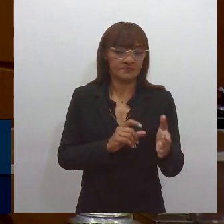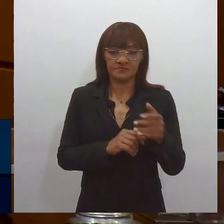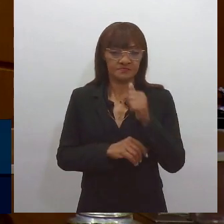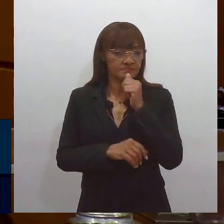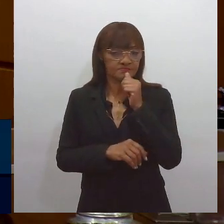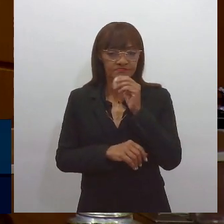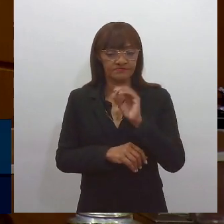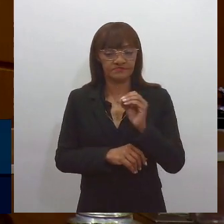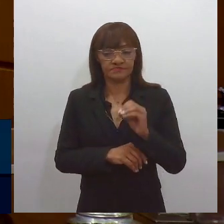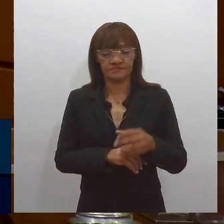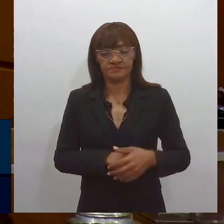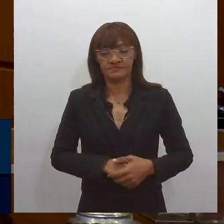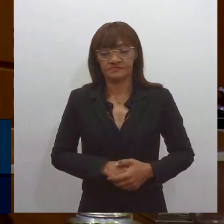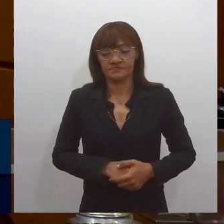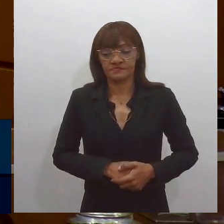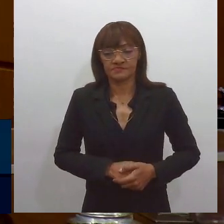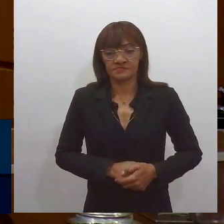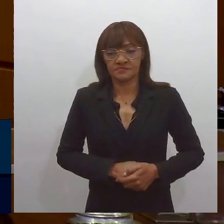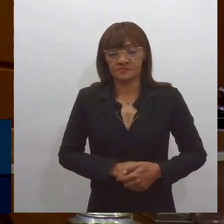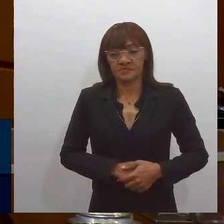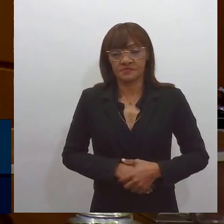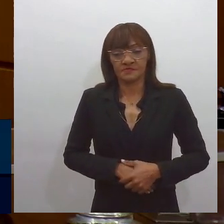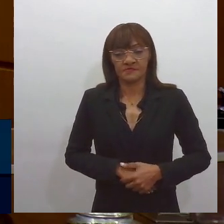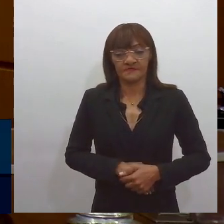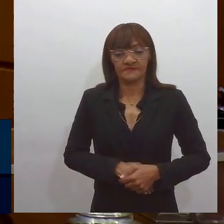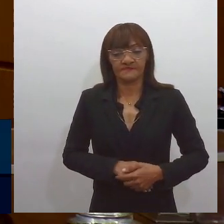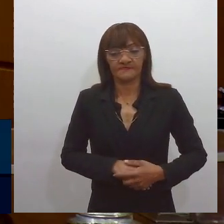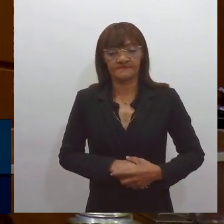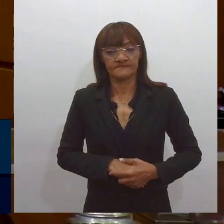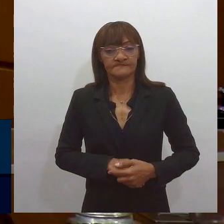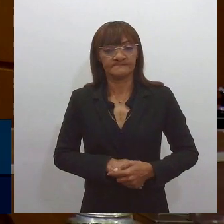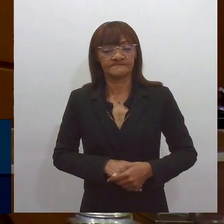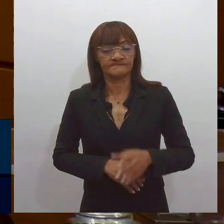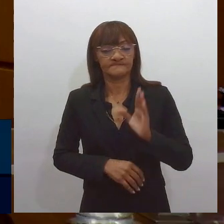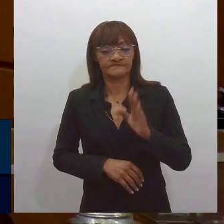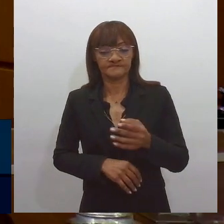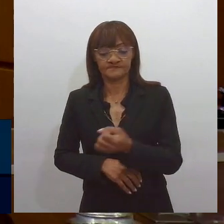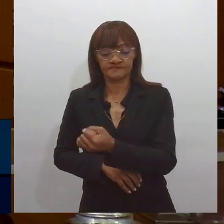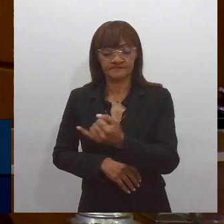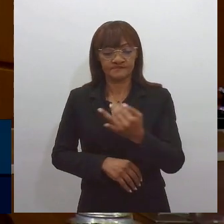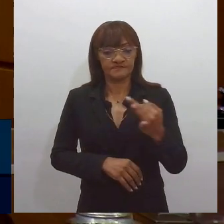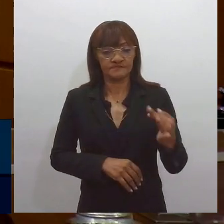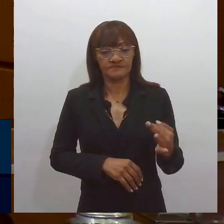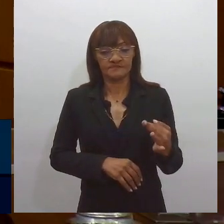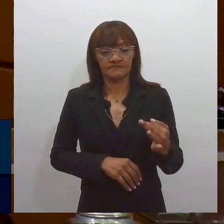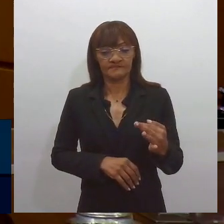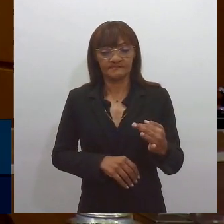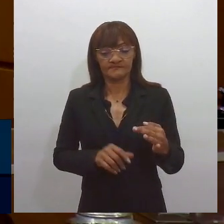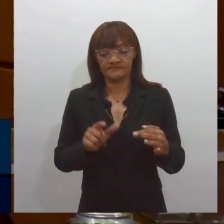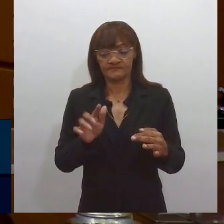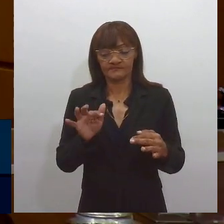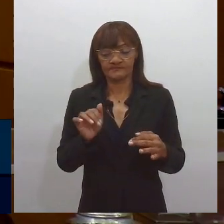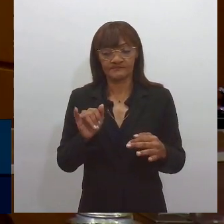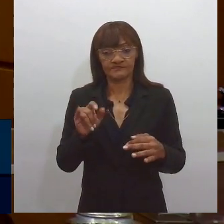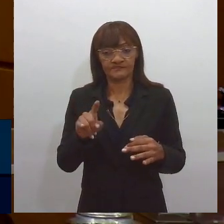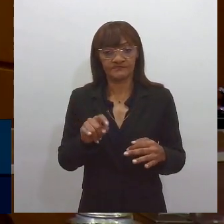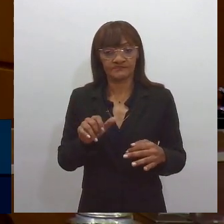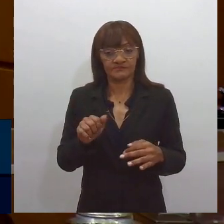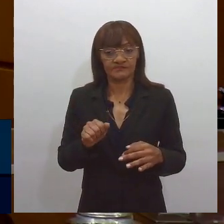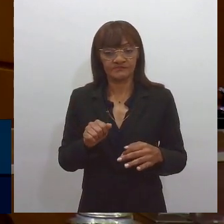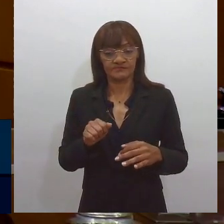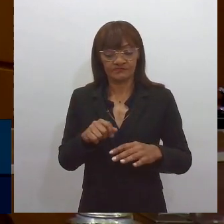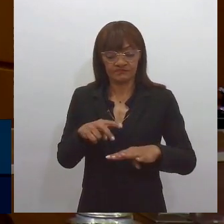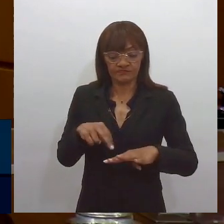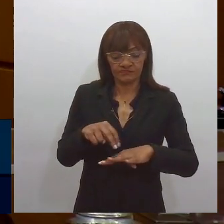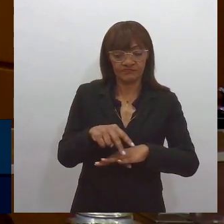Como disse ampliamos o número de faixas nas nossas rodovias ou seja se você já era mutado antes